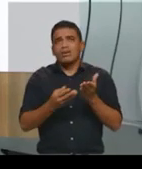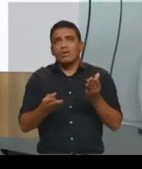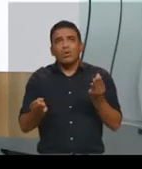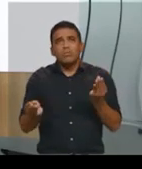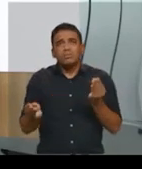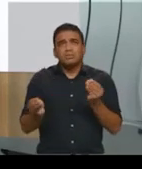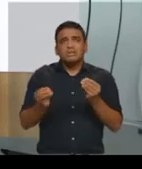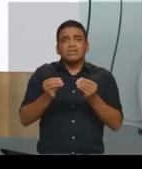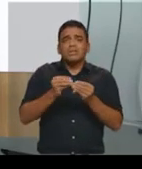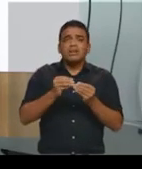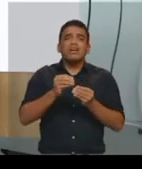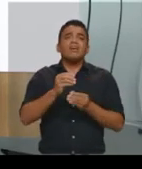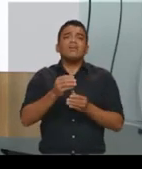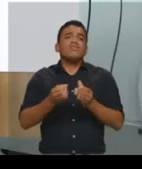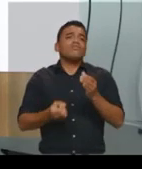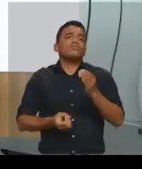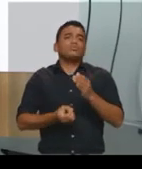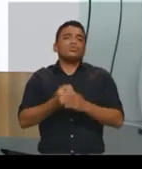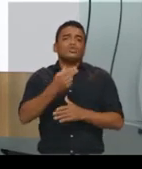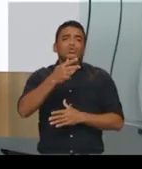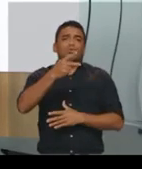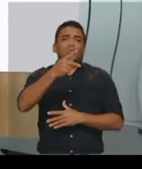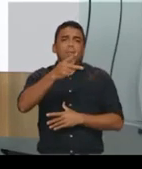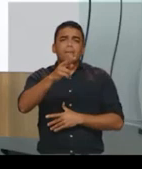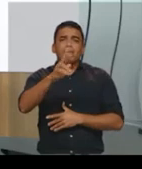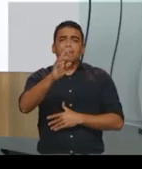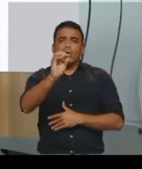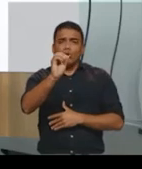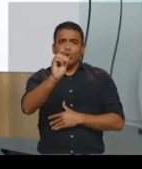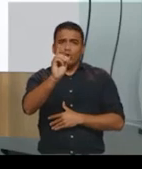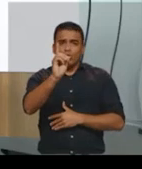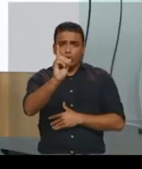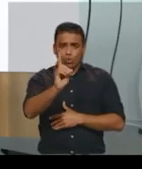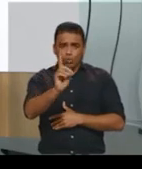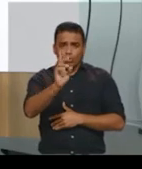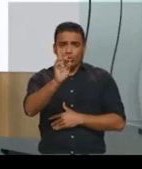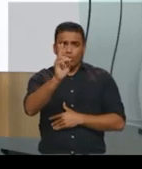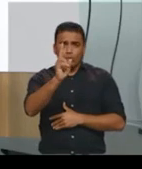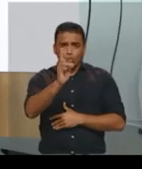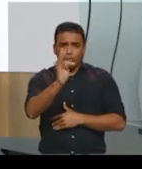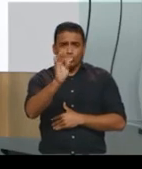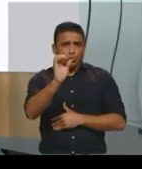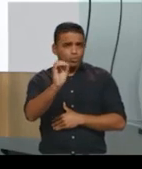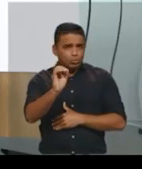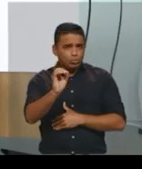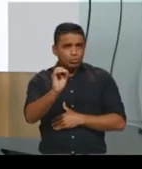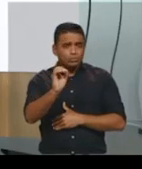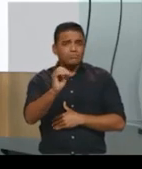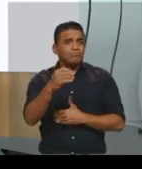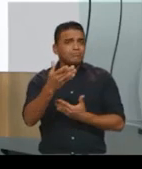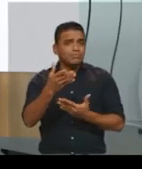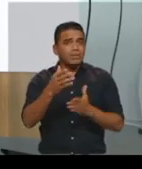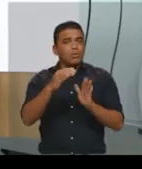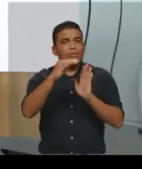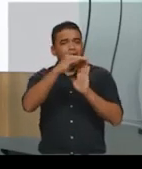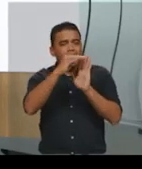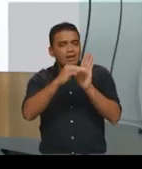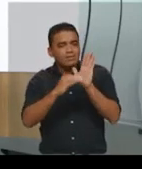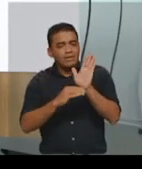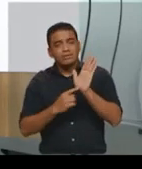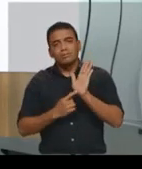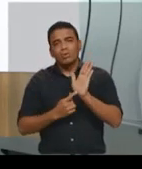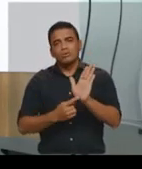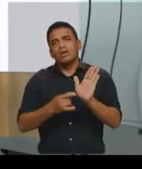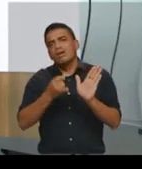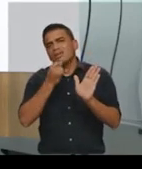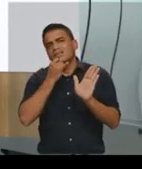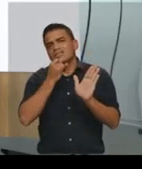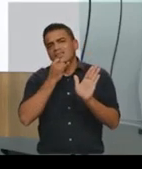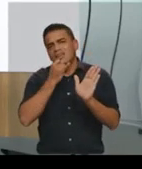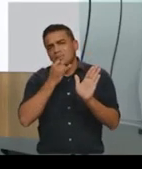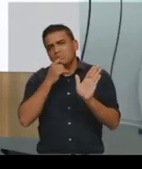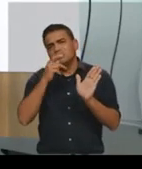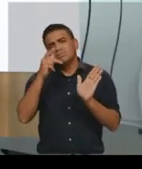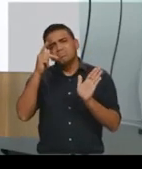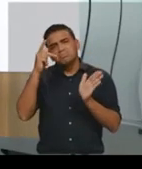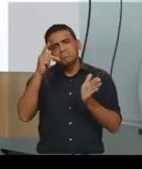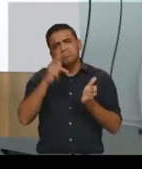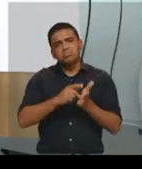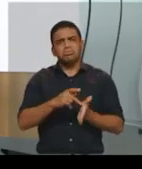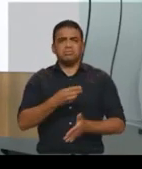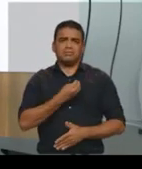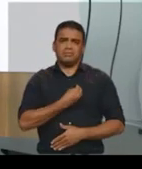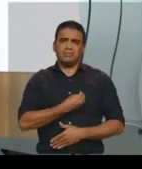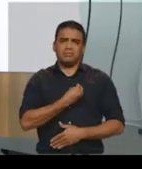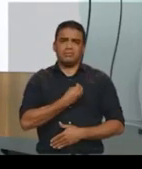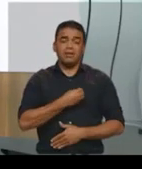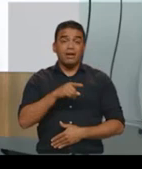alguns reagentes. Nós vamos entender melhor essas classificações e trazer exemplos reais para